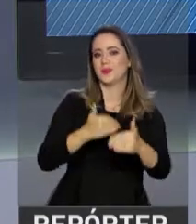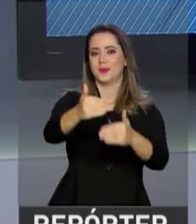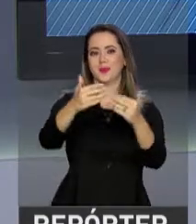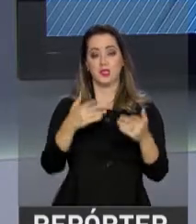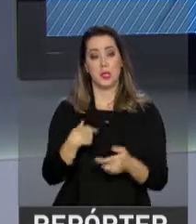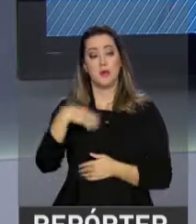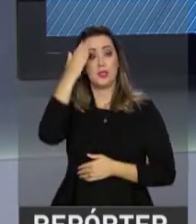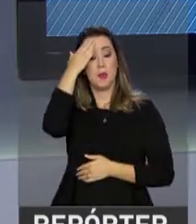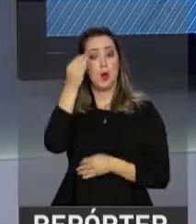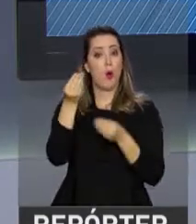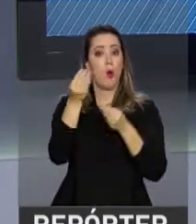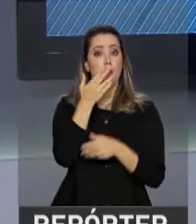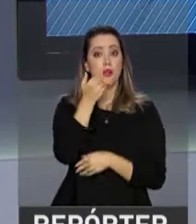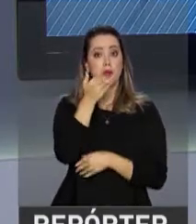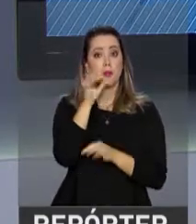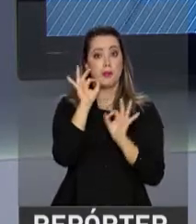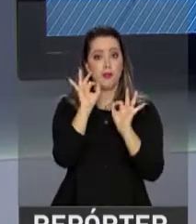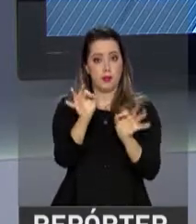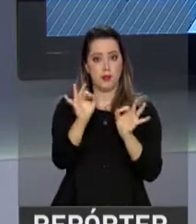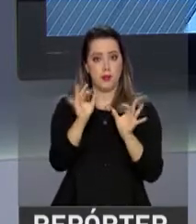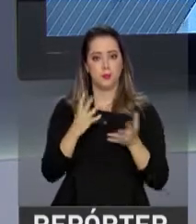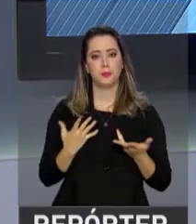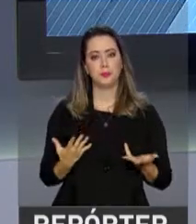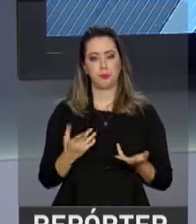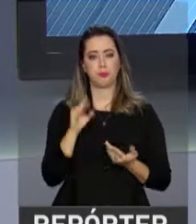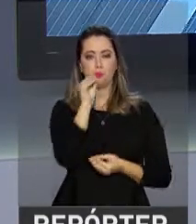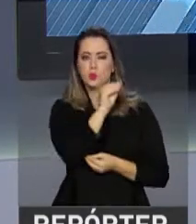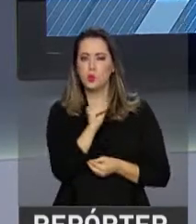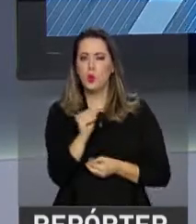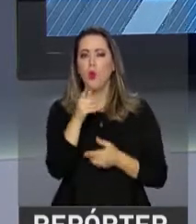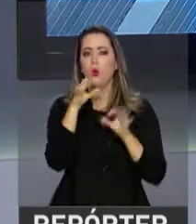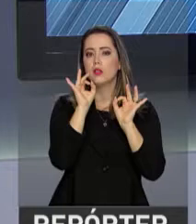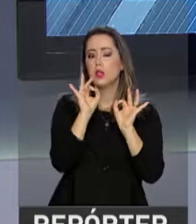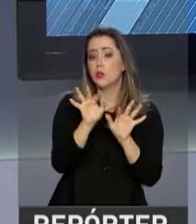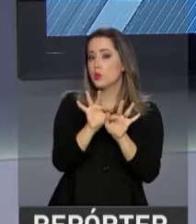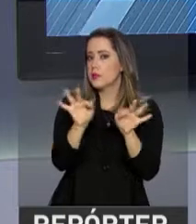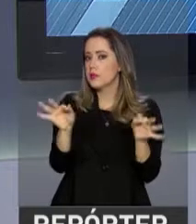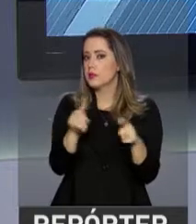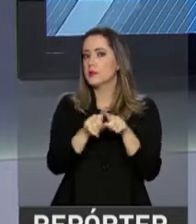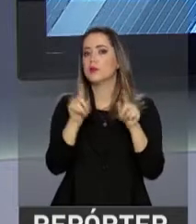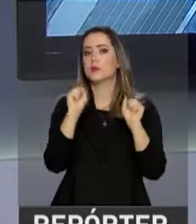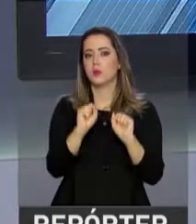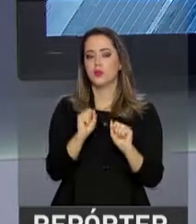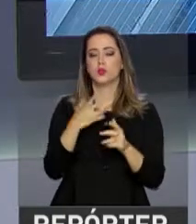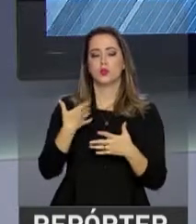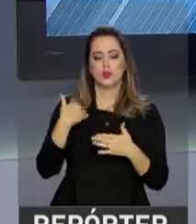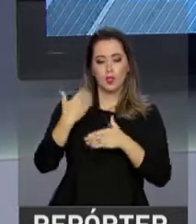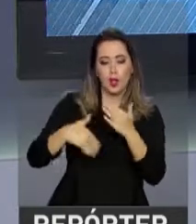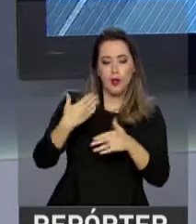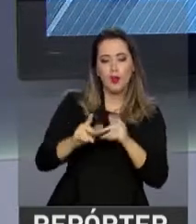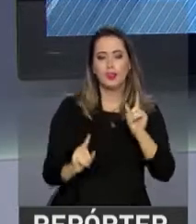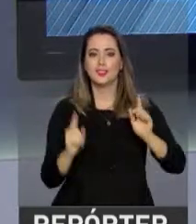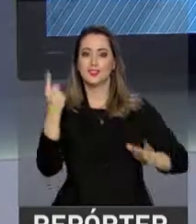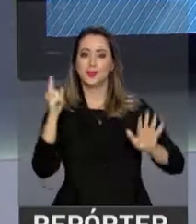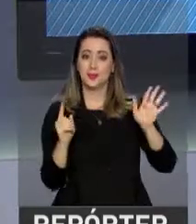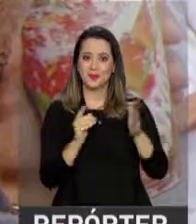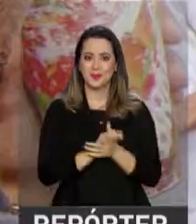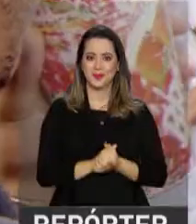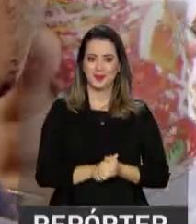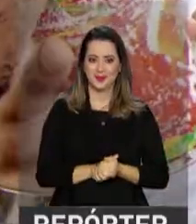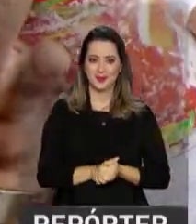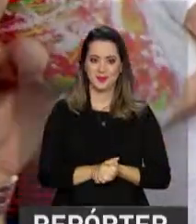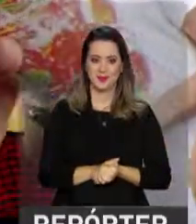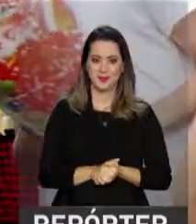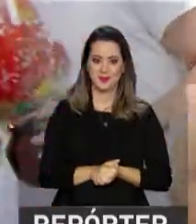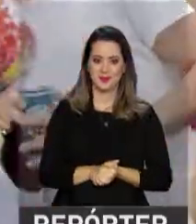precisa saber como se alimentar da forma correta. Cuidados simples, mas que podem ajudar a aguentar o pique da festa.